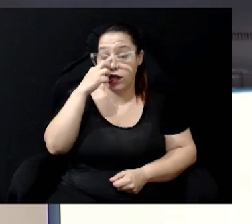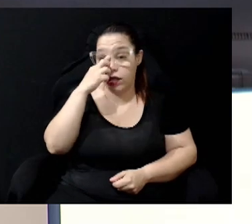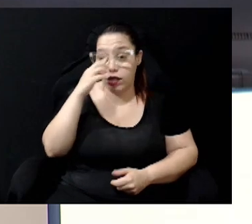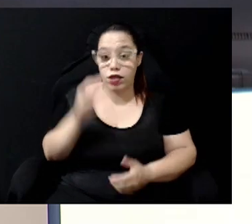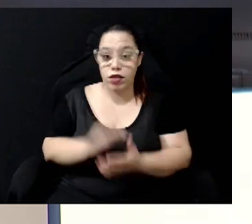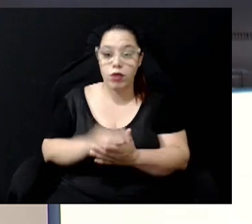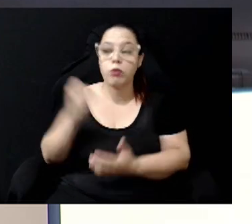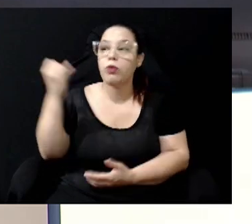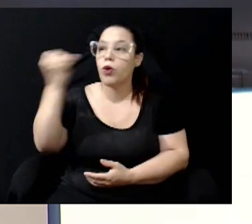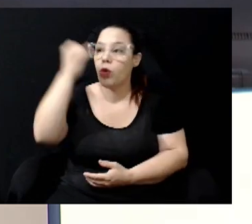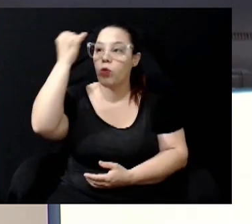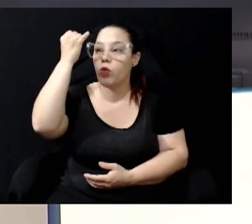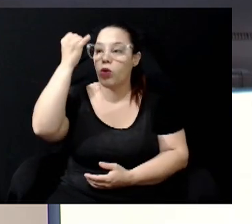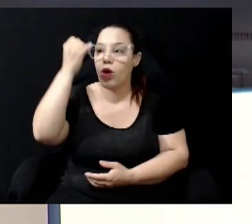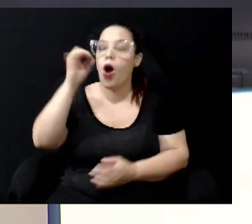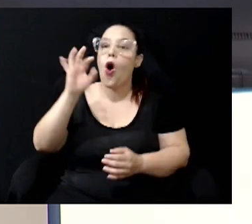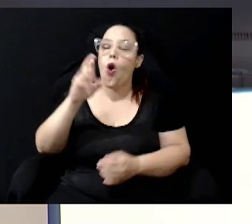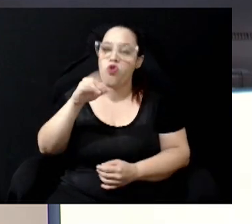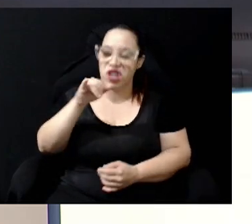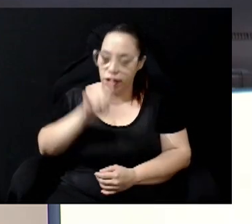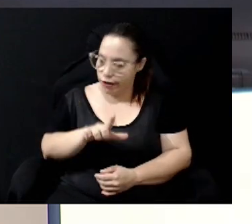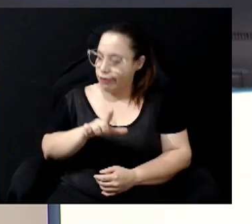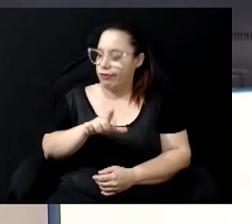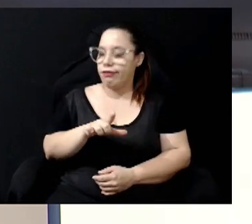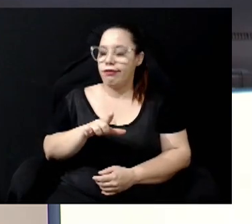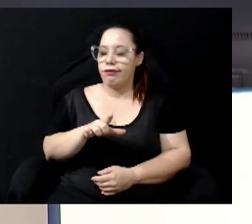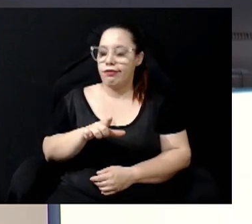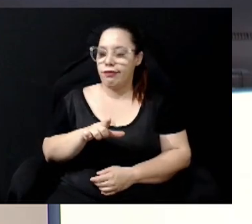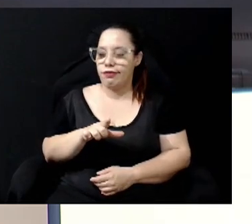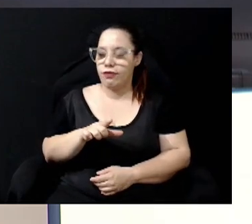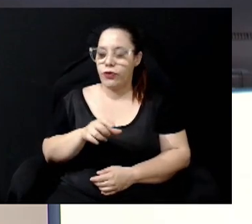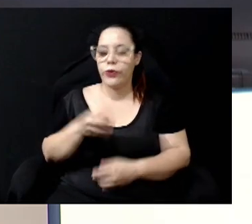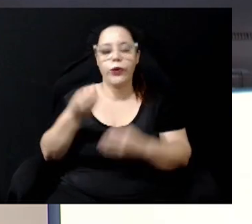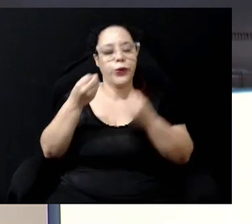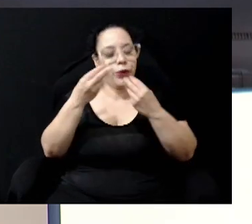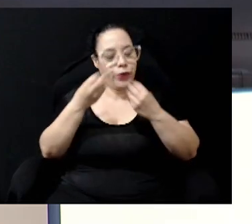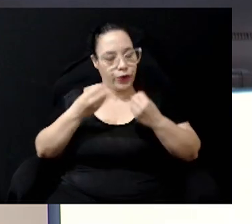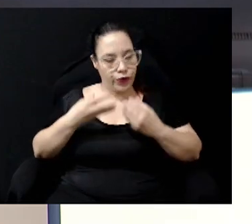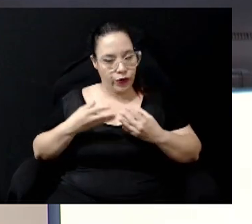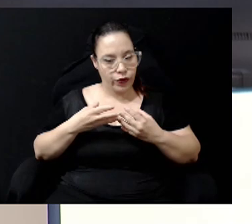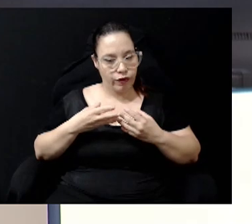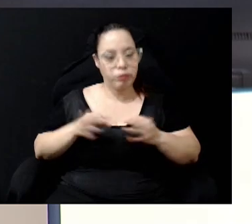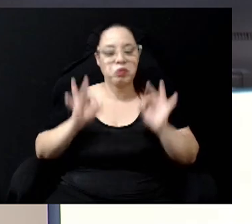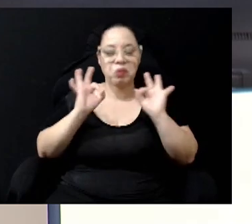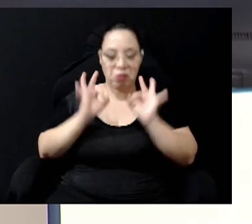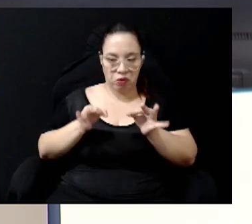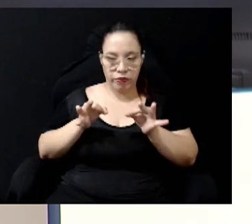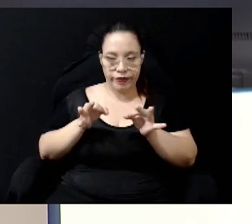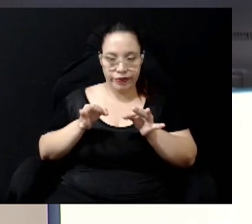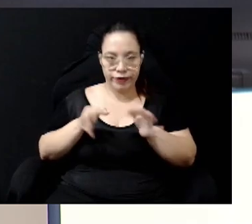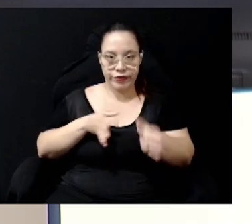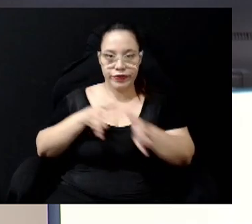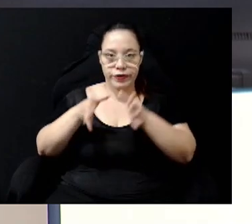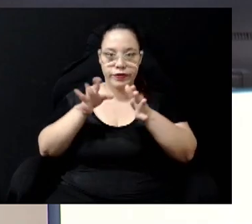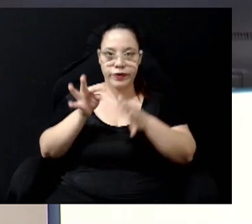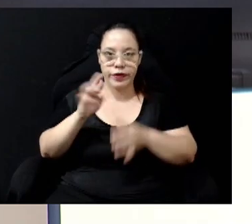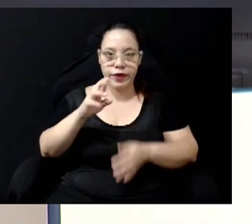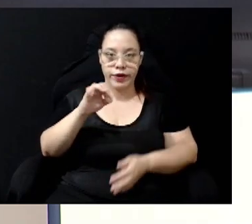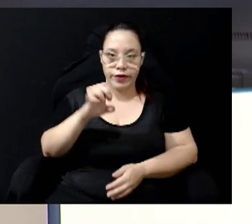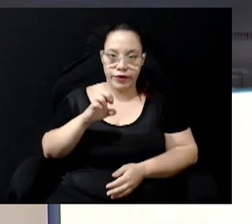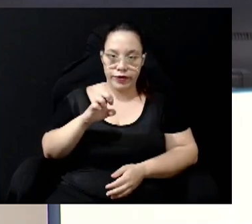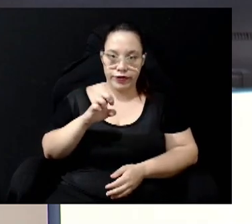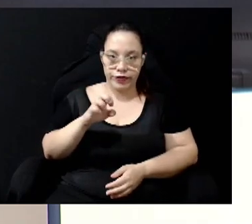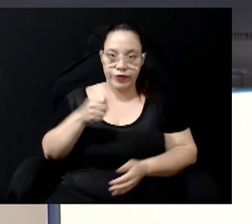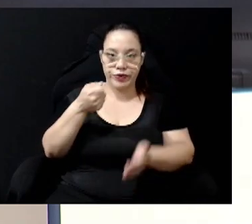que é um site oficial, são informações oficiais dos processos da Justiça Eleitoral que constam ali. Então, ela é